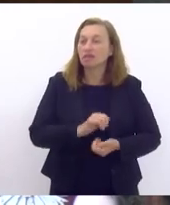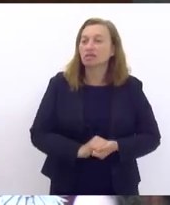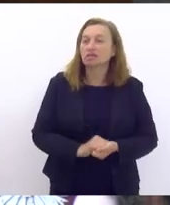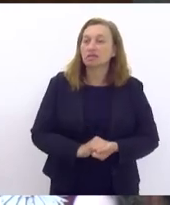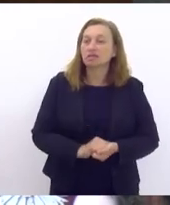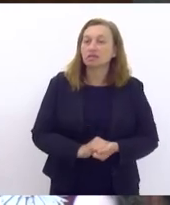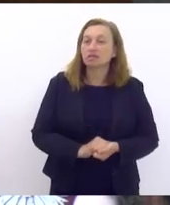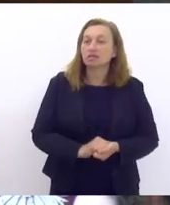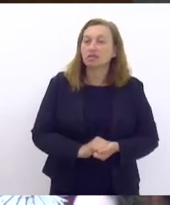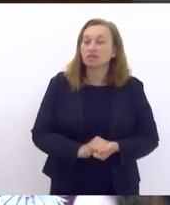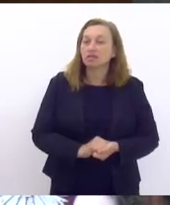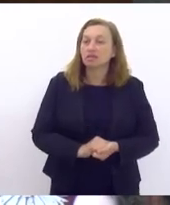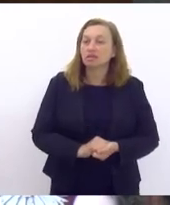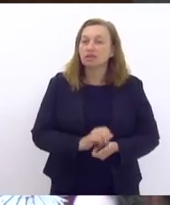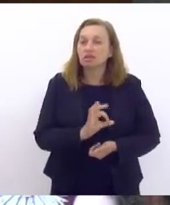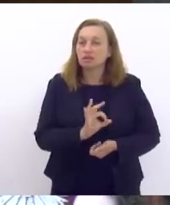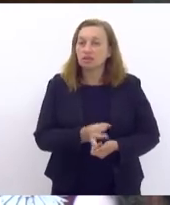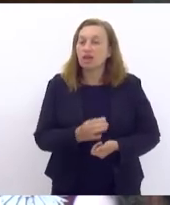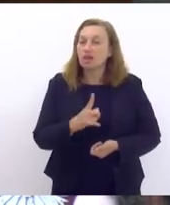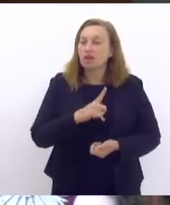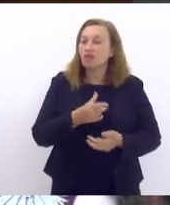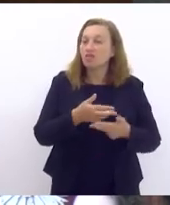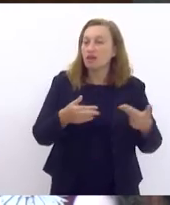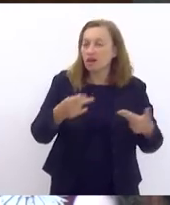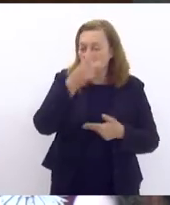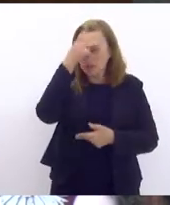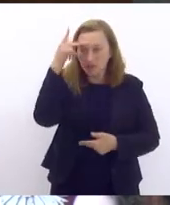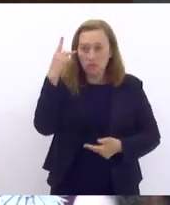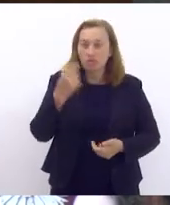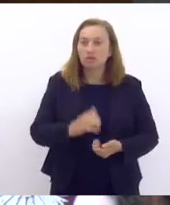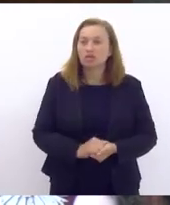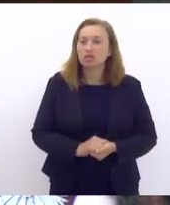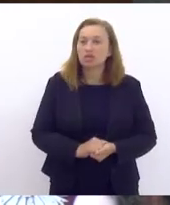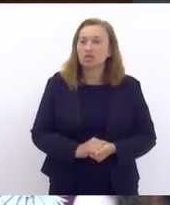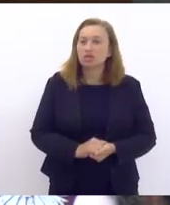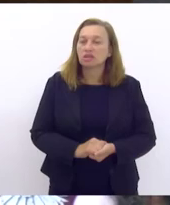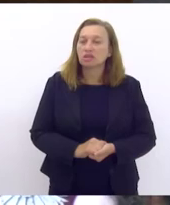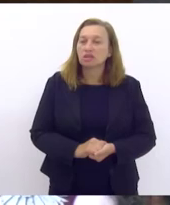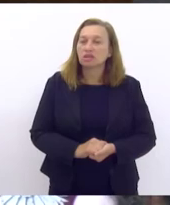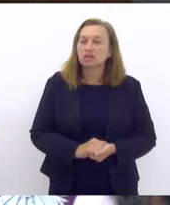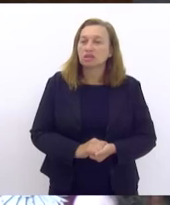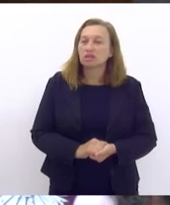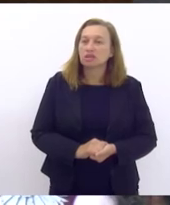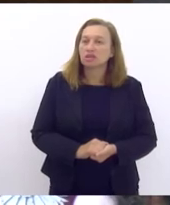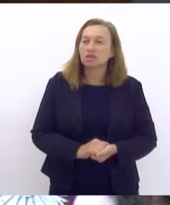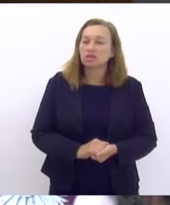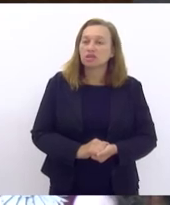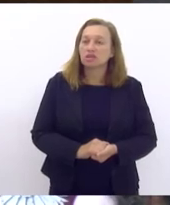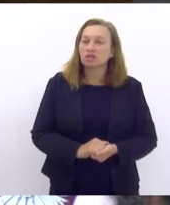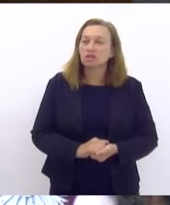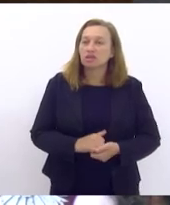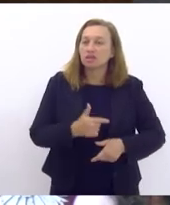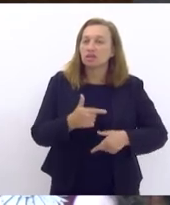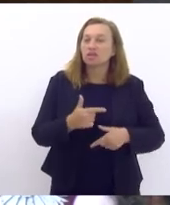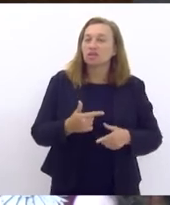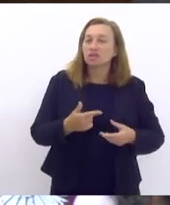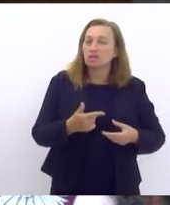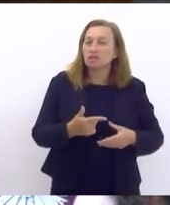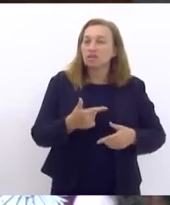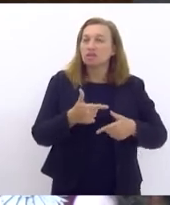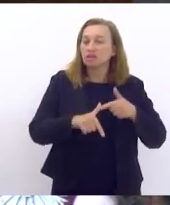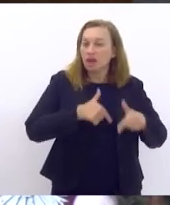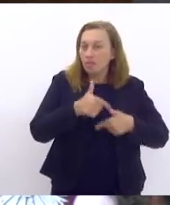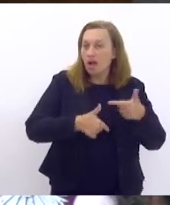de maneira indireta, tem muita gente que gera riqueza, emprego, não